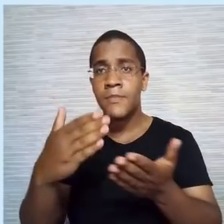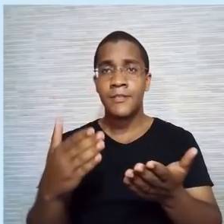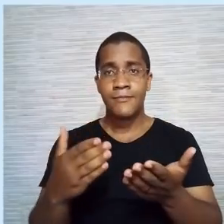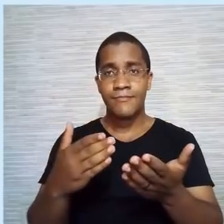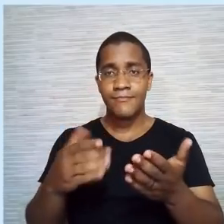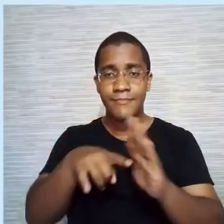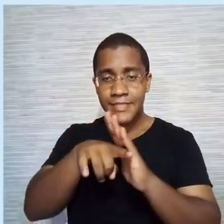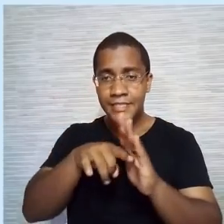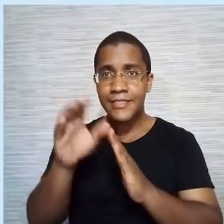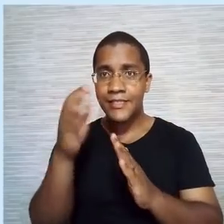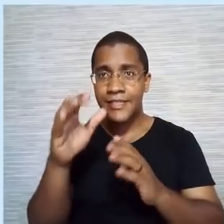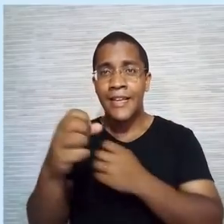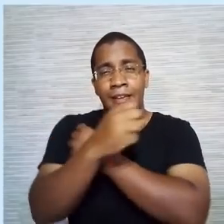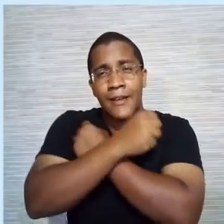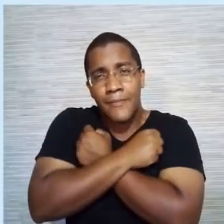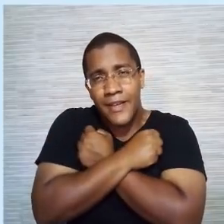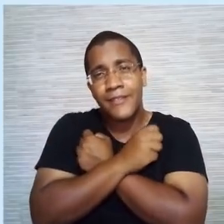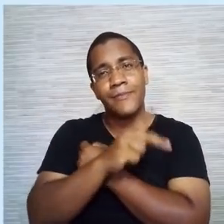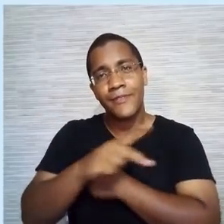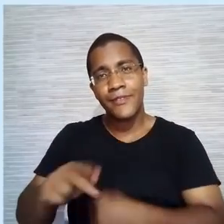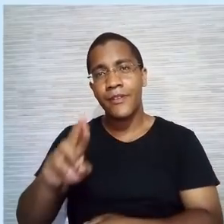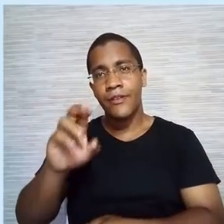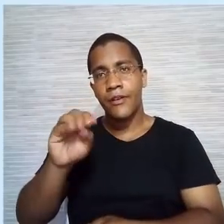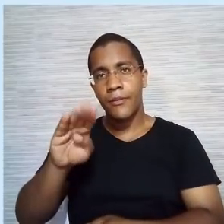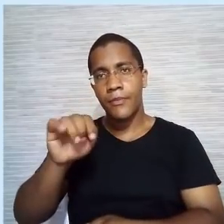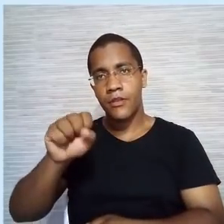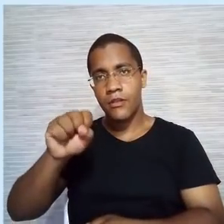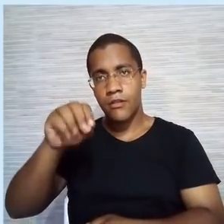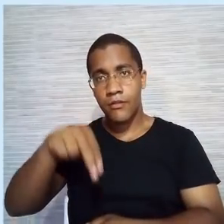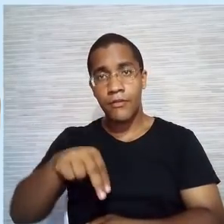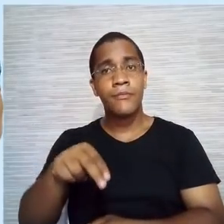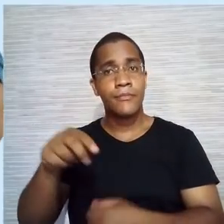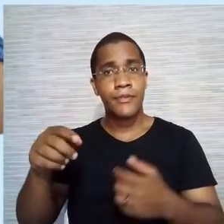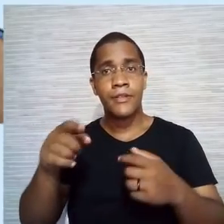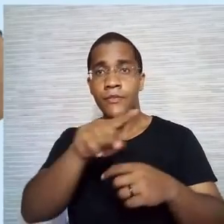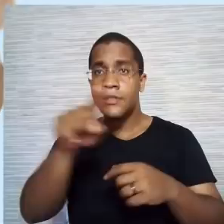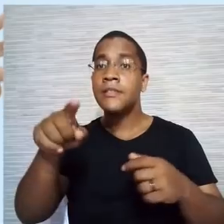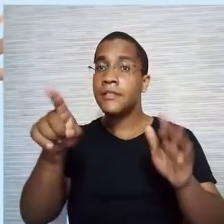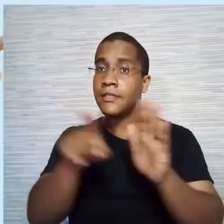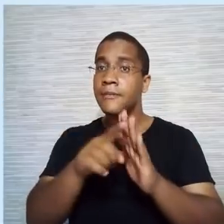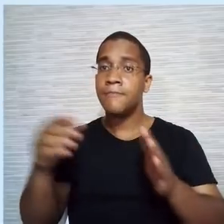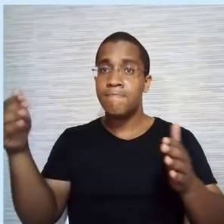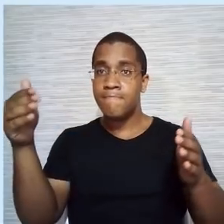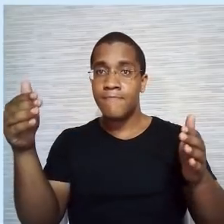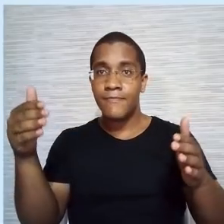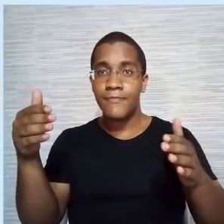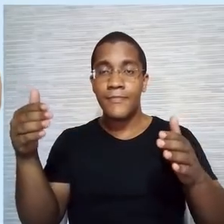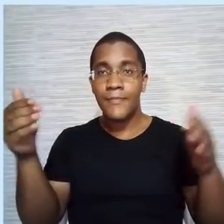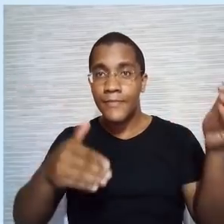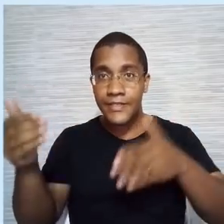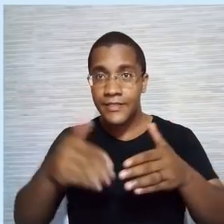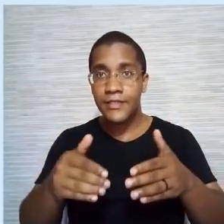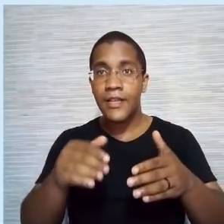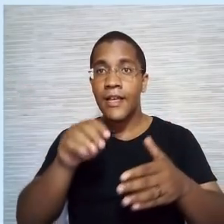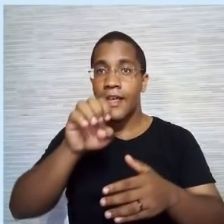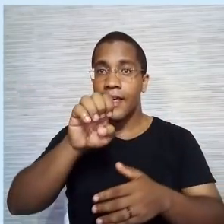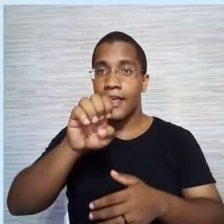pesquisa científica. Um forte abraço do professor Robson Tavares e lembrem-se, acesse